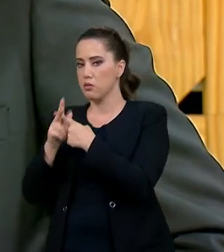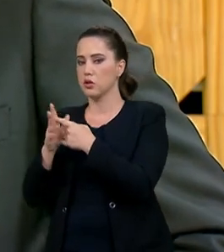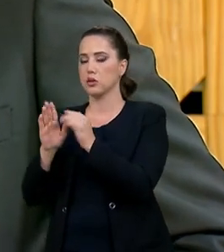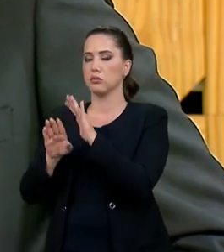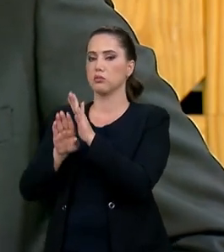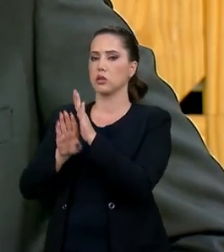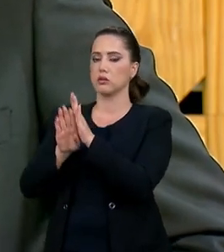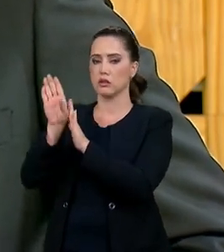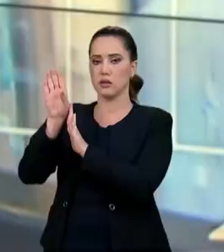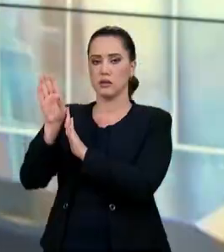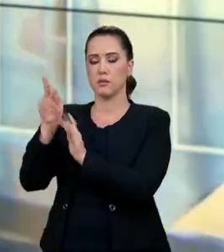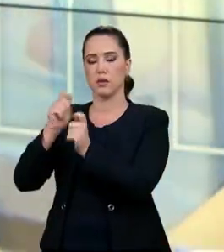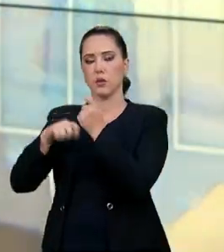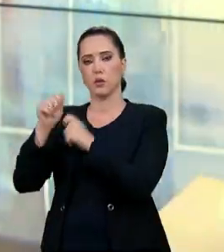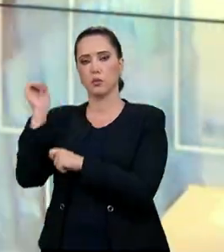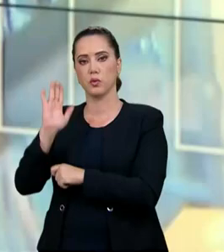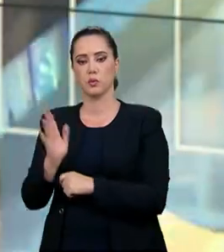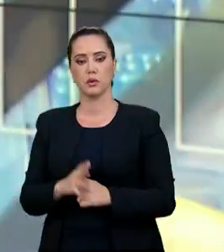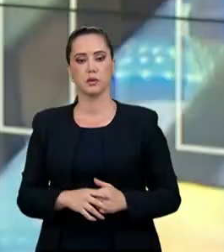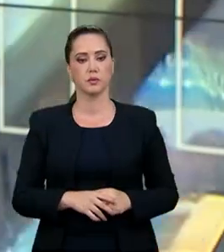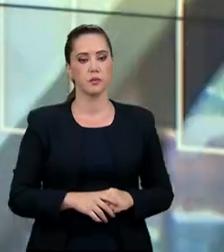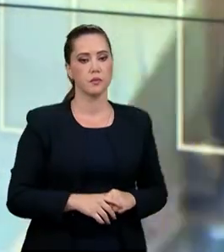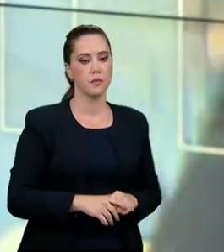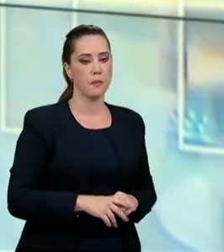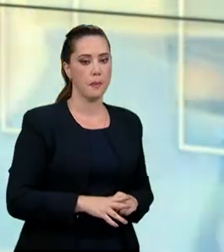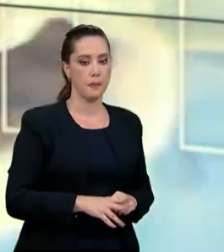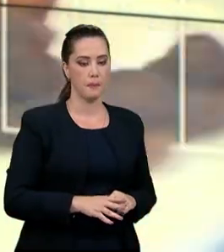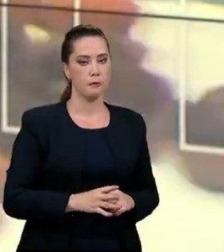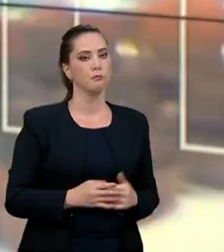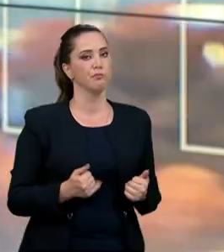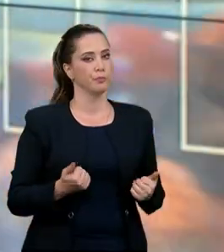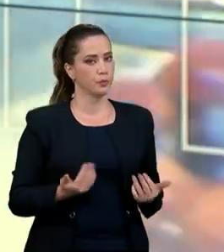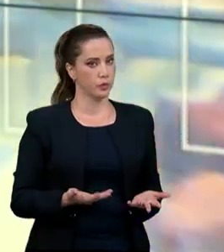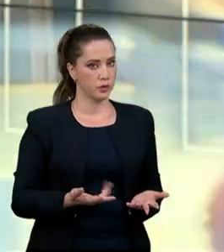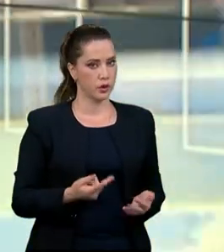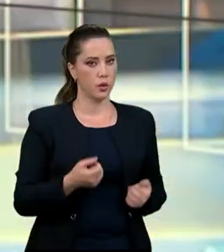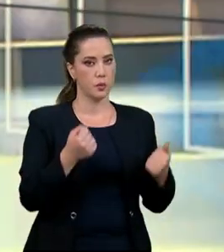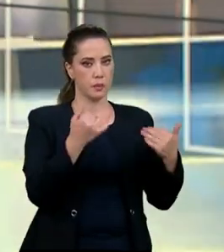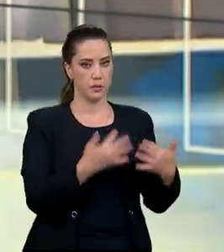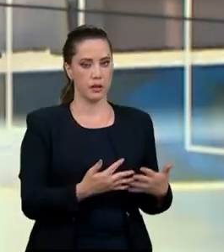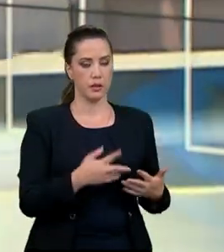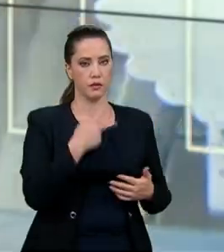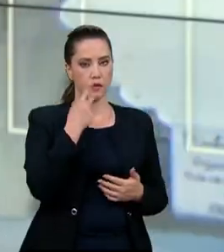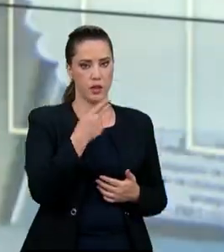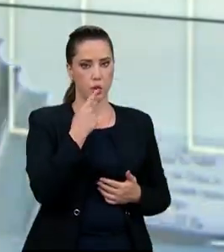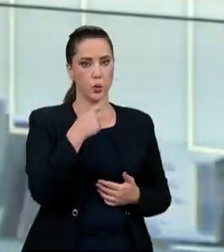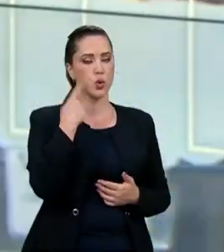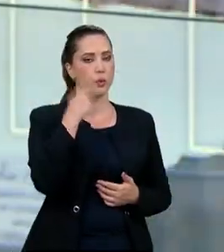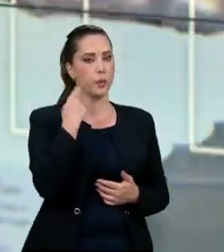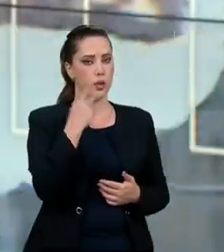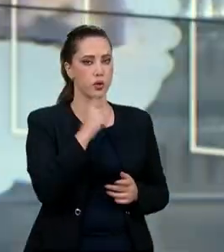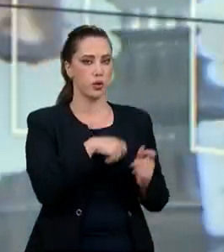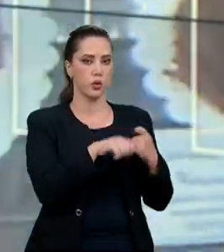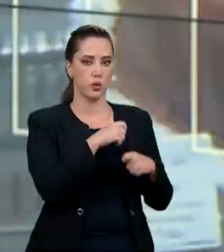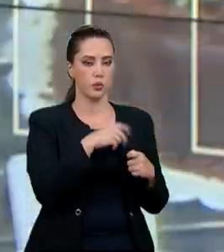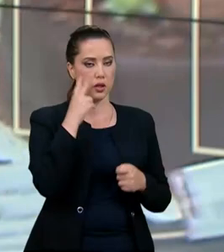crescimento econômico do Brasil? Bom, do ponto de vista de política econômica, a gente tem muito claramente o